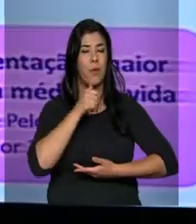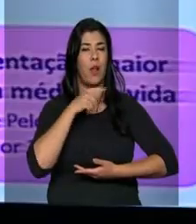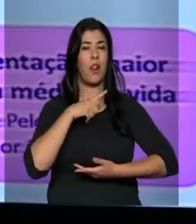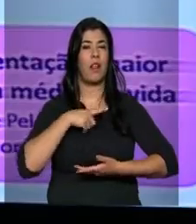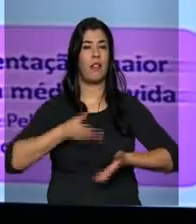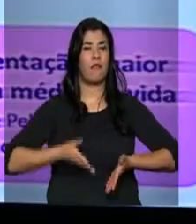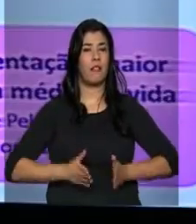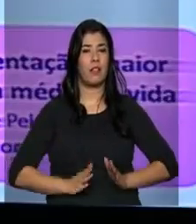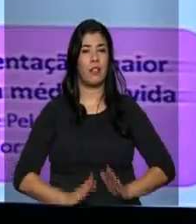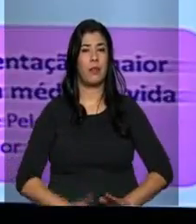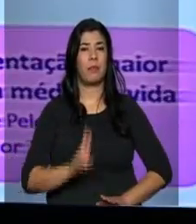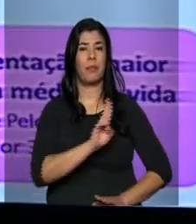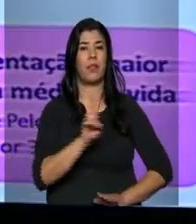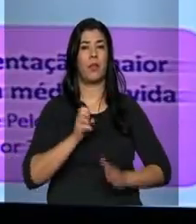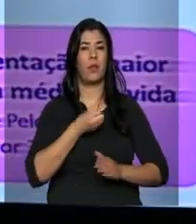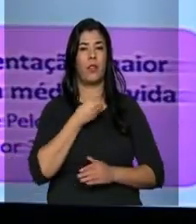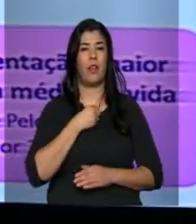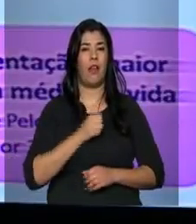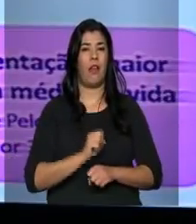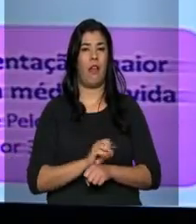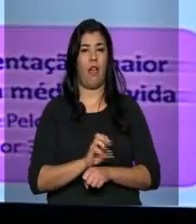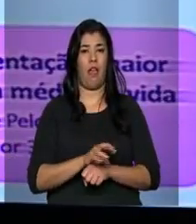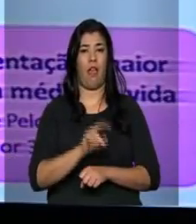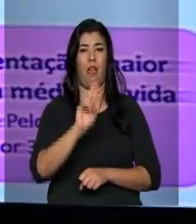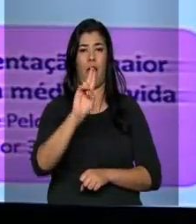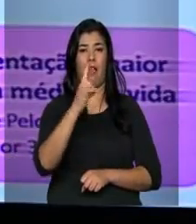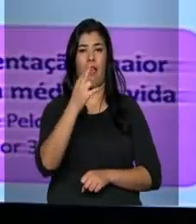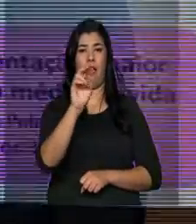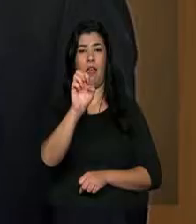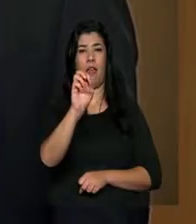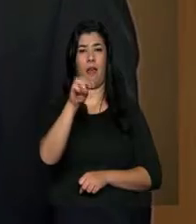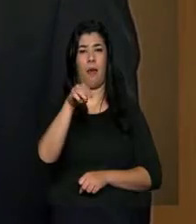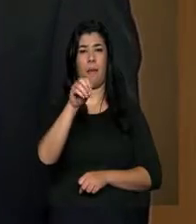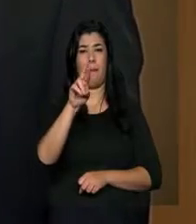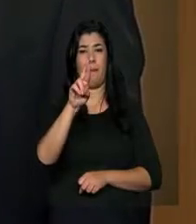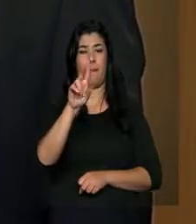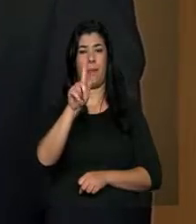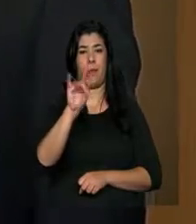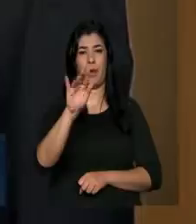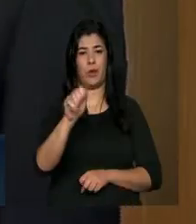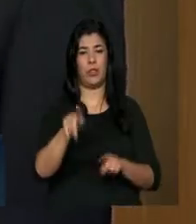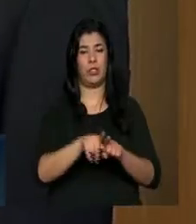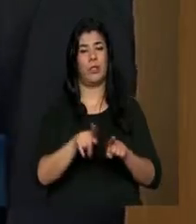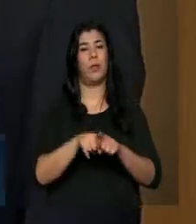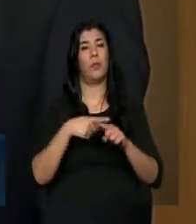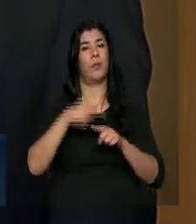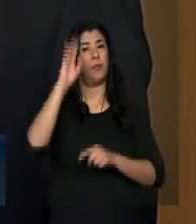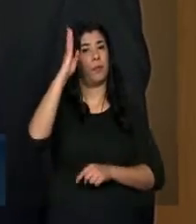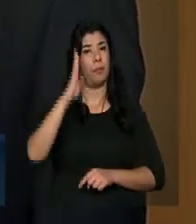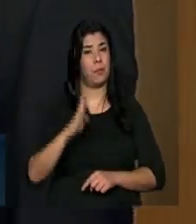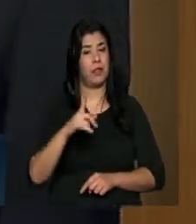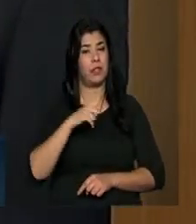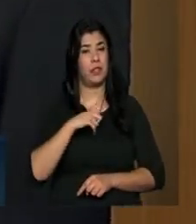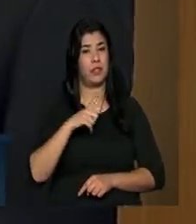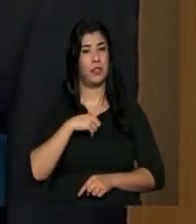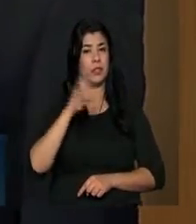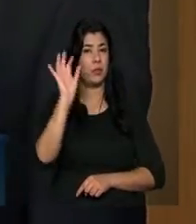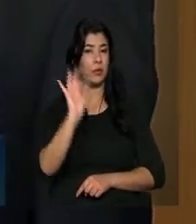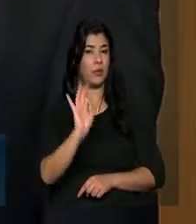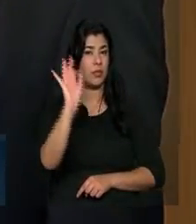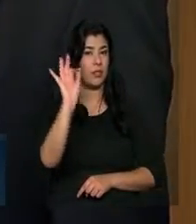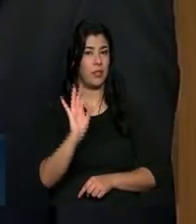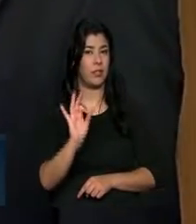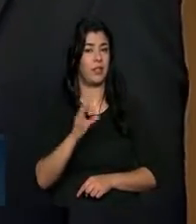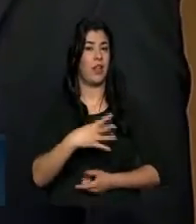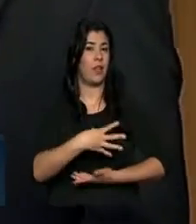materna. O Brasil vem aumentando, como eu disse, as taxas de aleitamento materno.